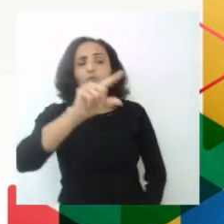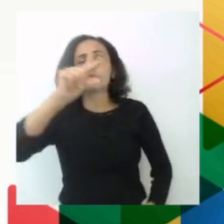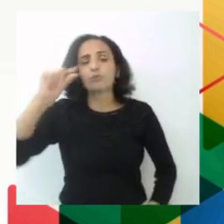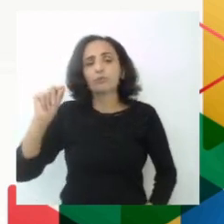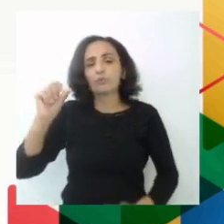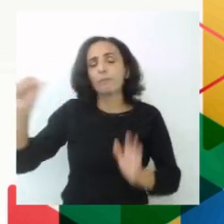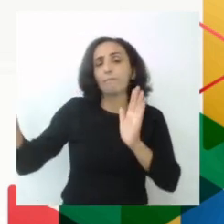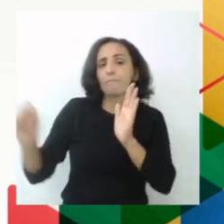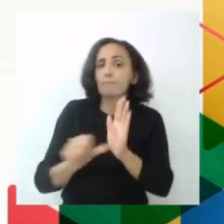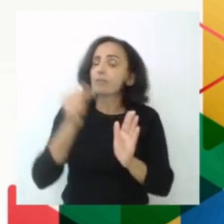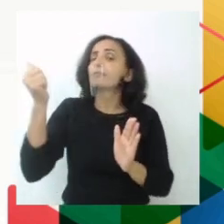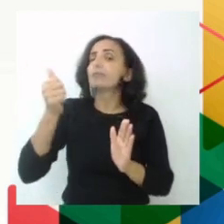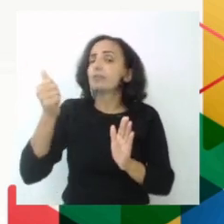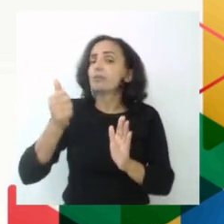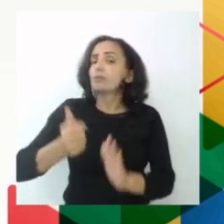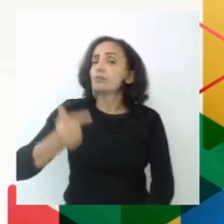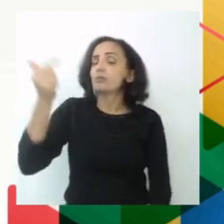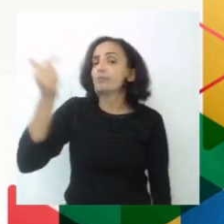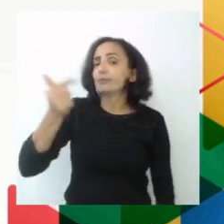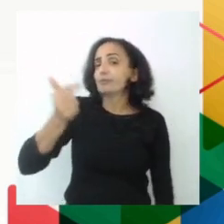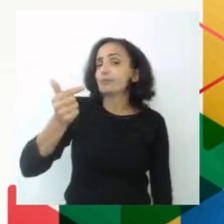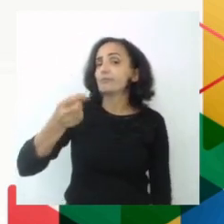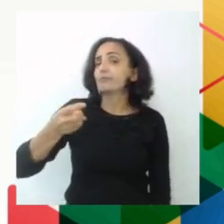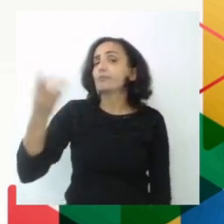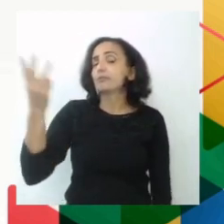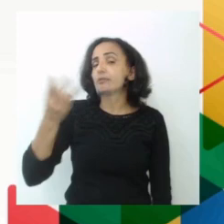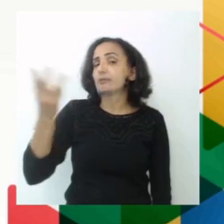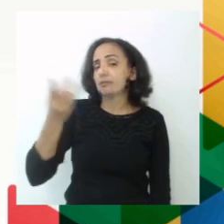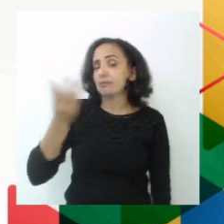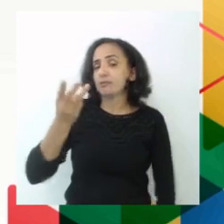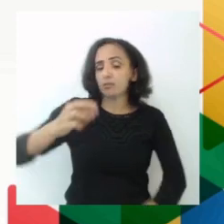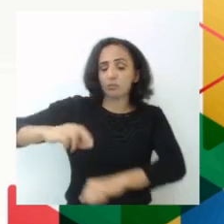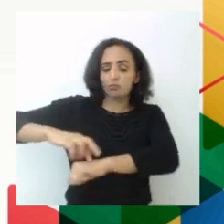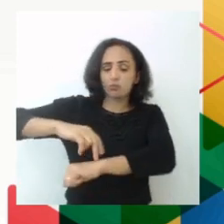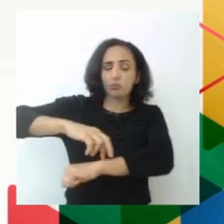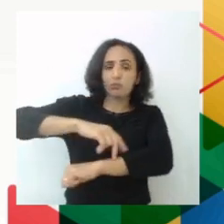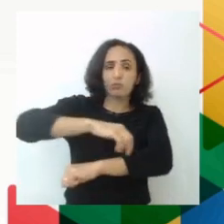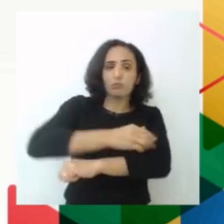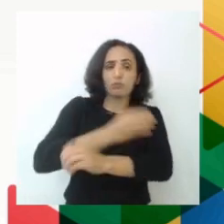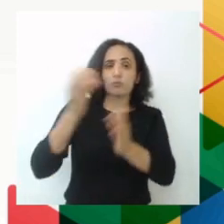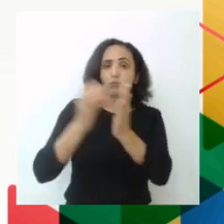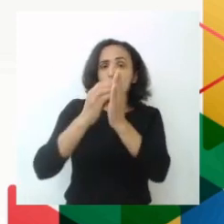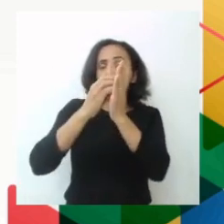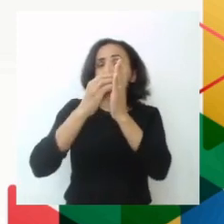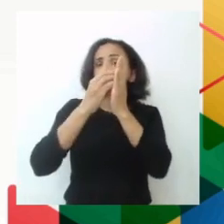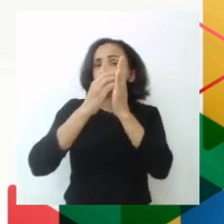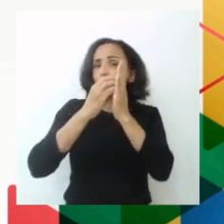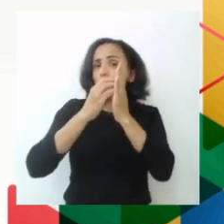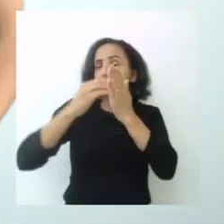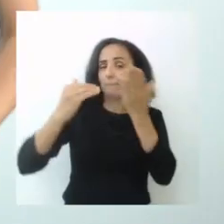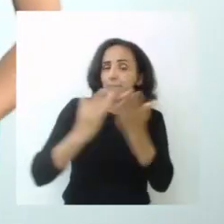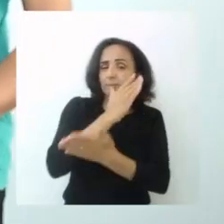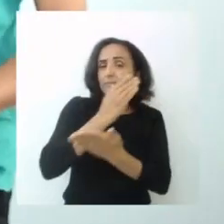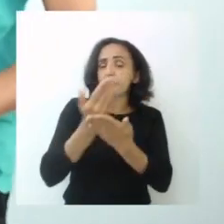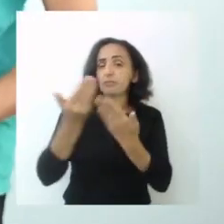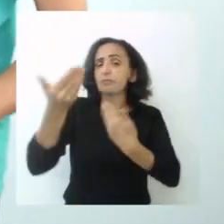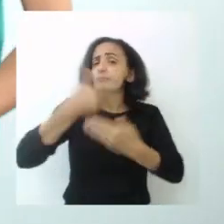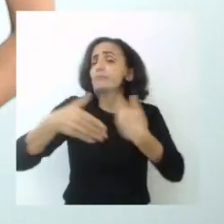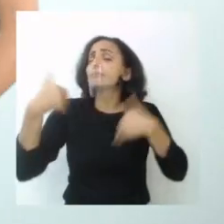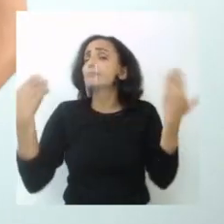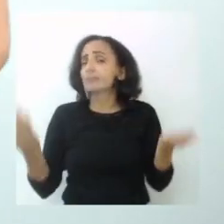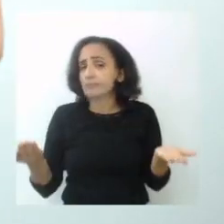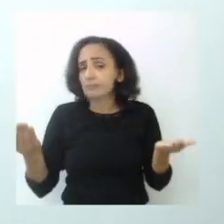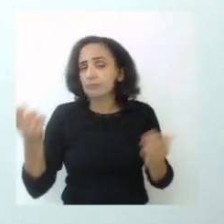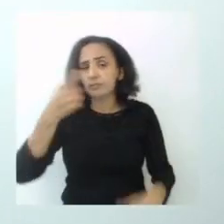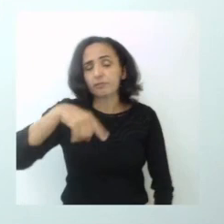o primeiro, o segundo e o terceiro lugar desse concurso. Antes de resolver essa questão,